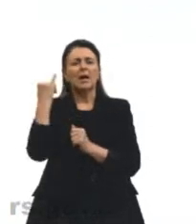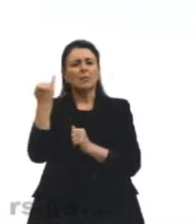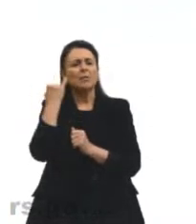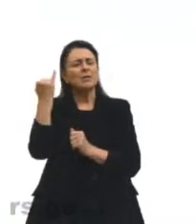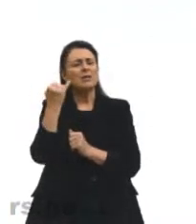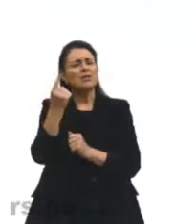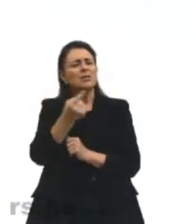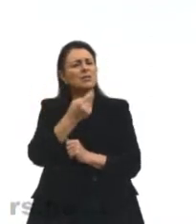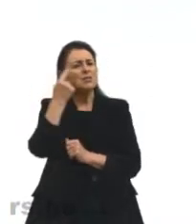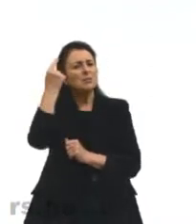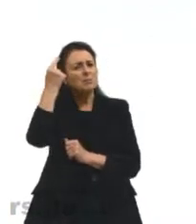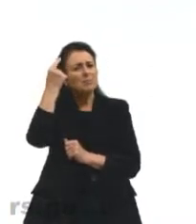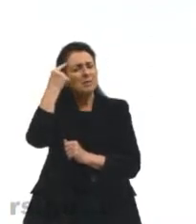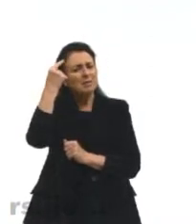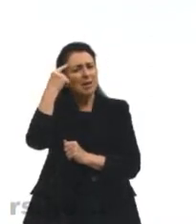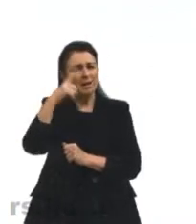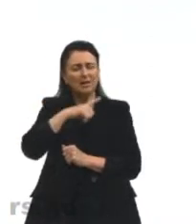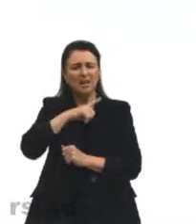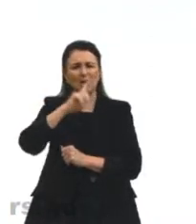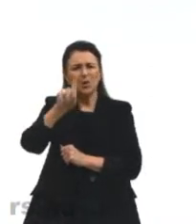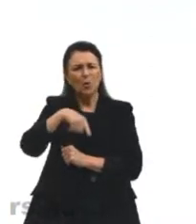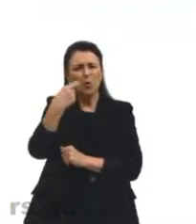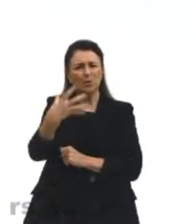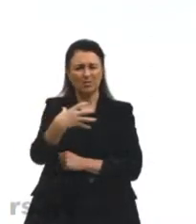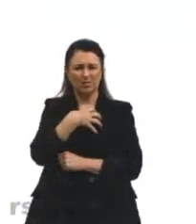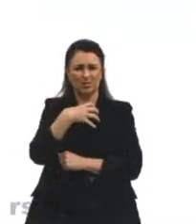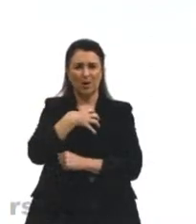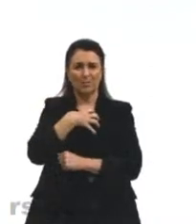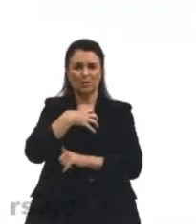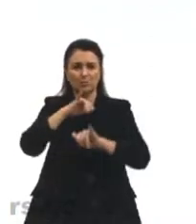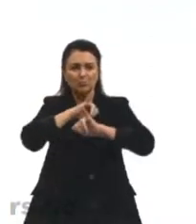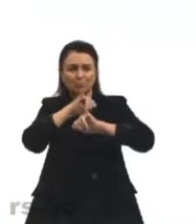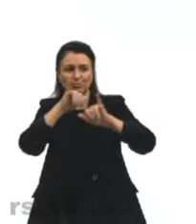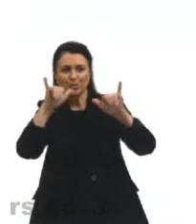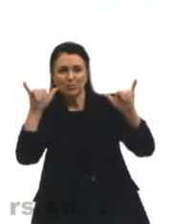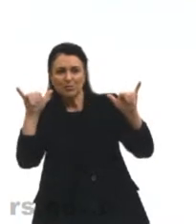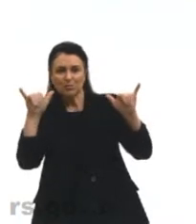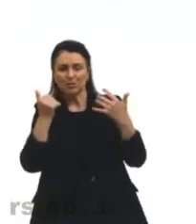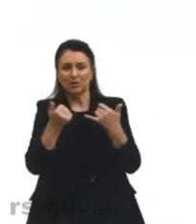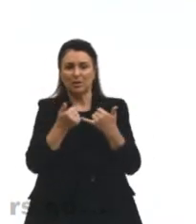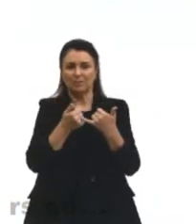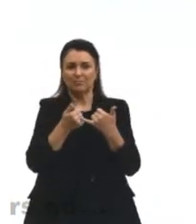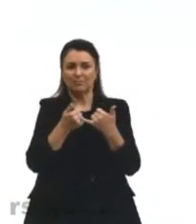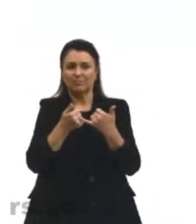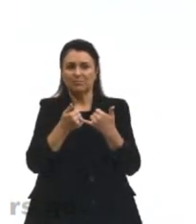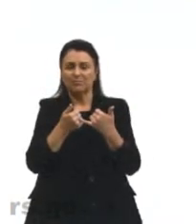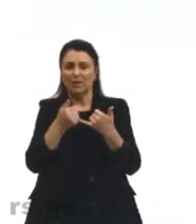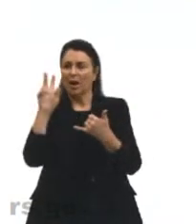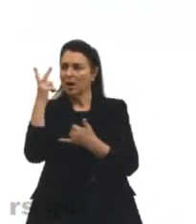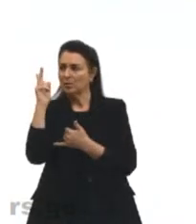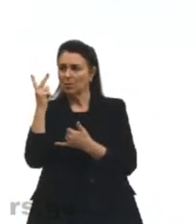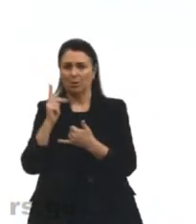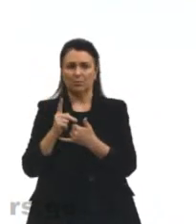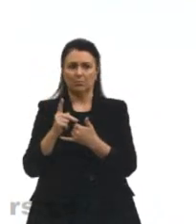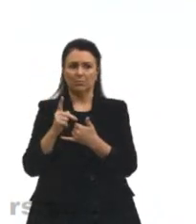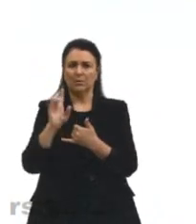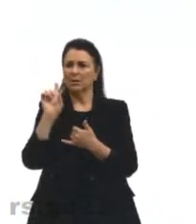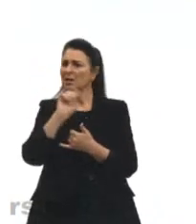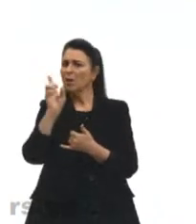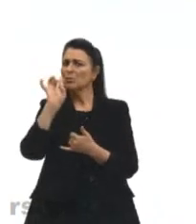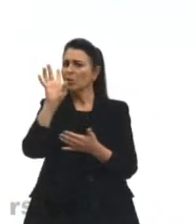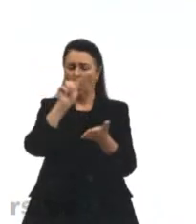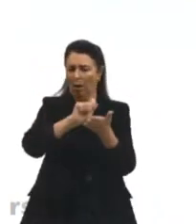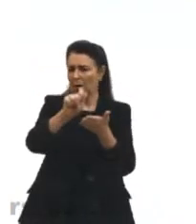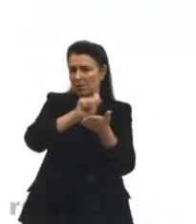importante a gente pensar que existem outras formas de transmitir relatos além da Via escrita né o celular dos eles